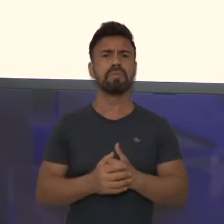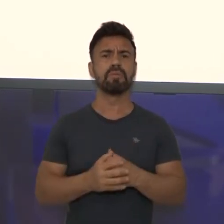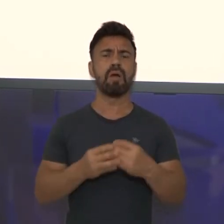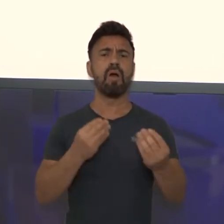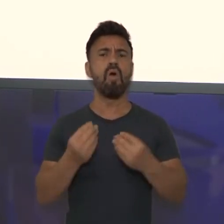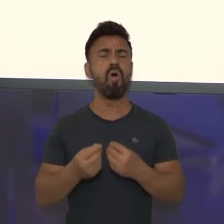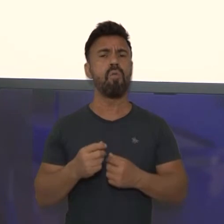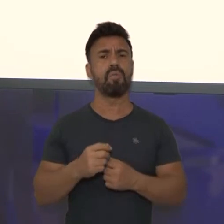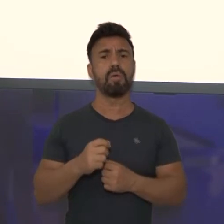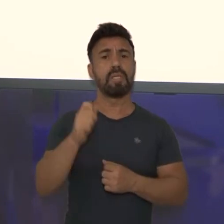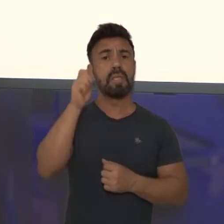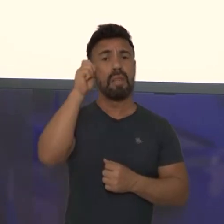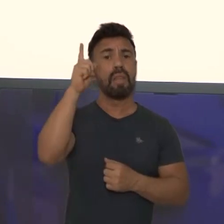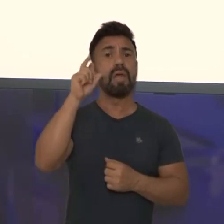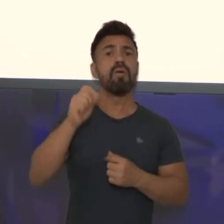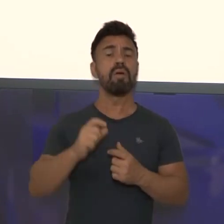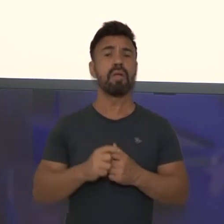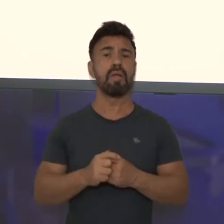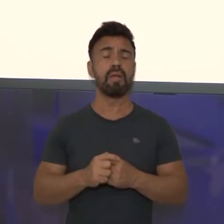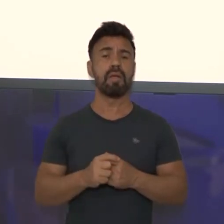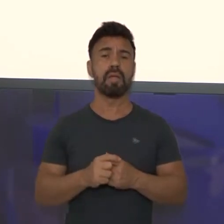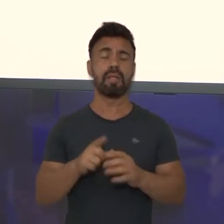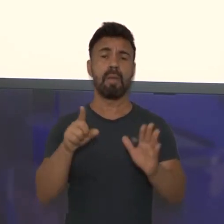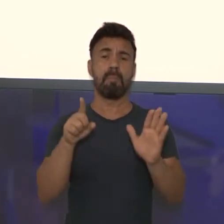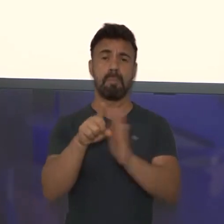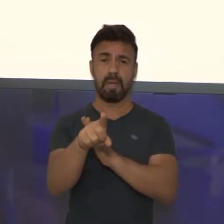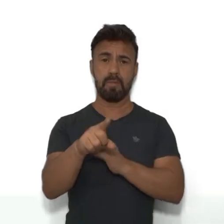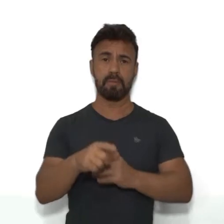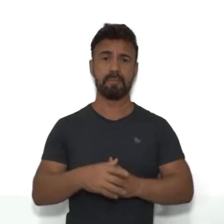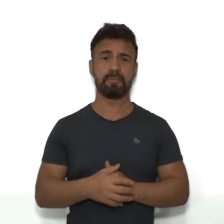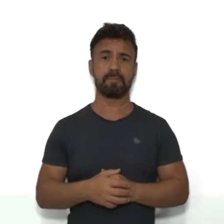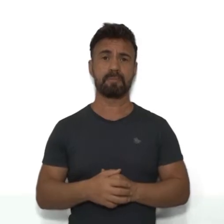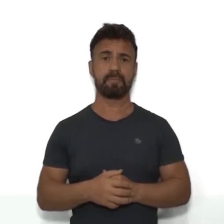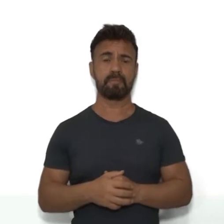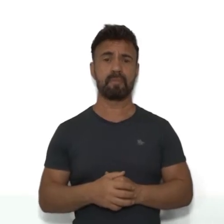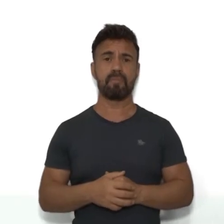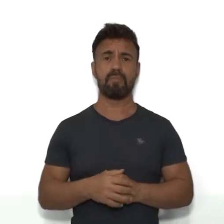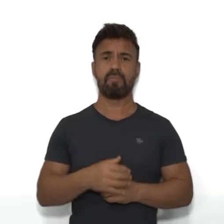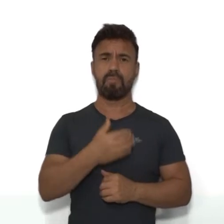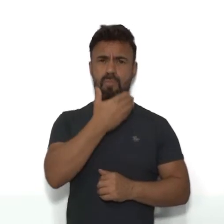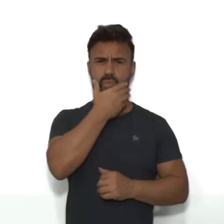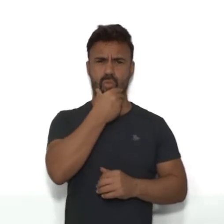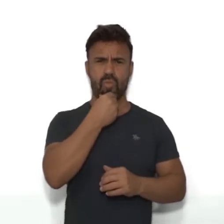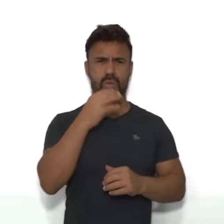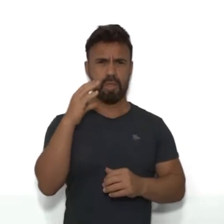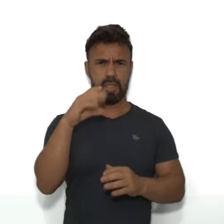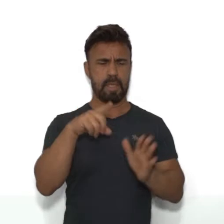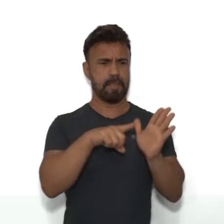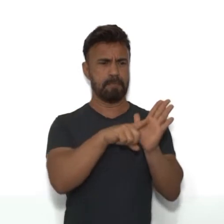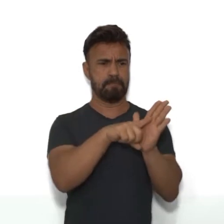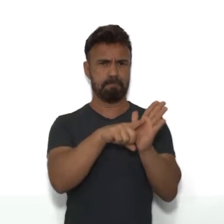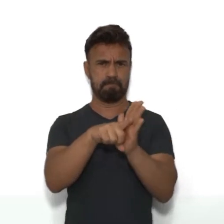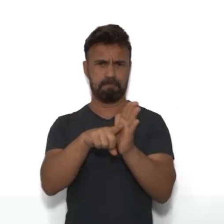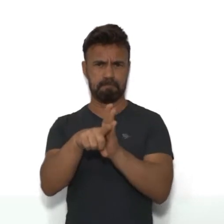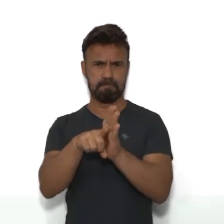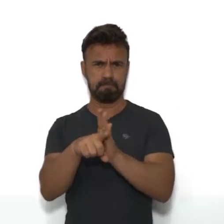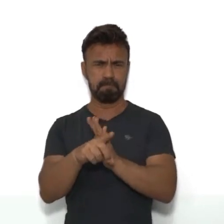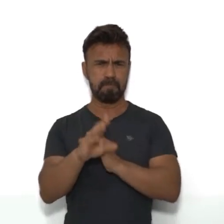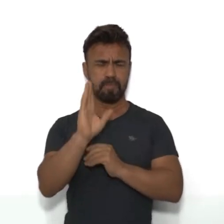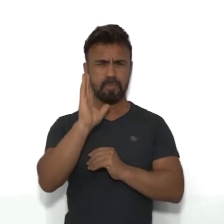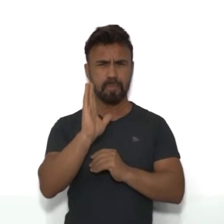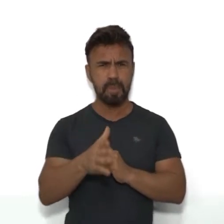nessa ideia, a gente colocou aqui uma questão que diz o seguinte: os cientistas não chegaram a um consenso